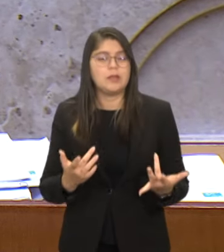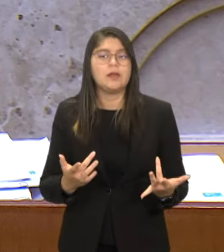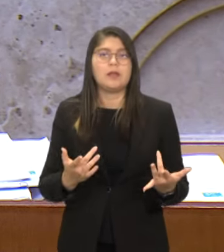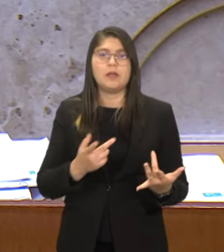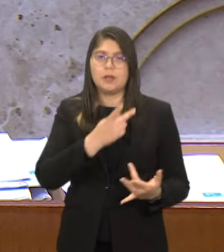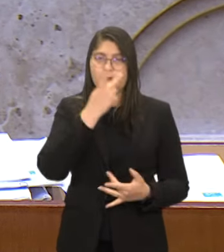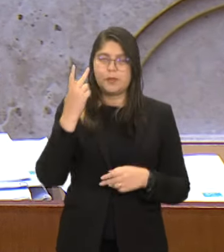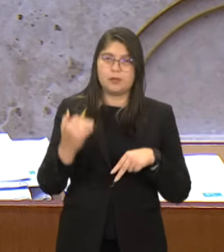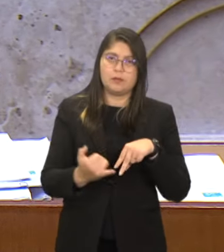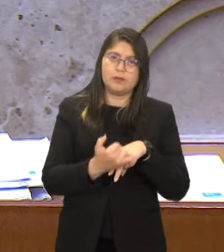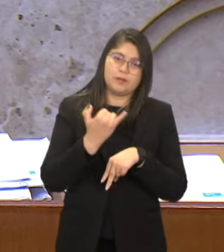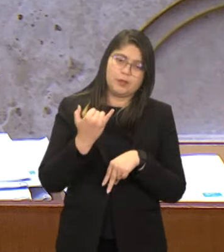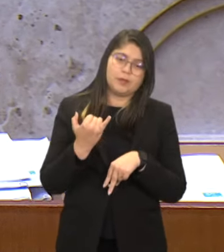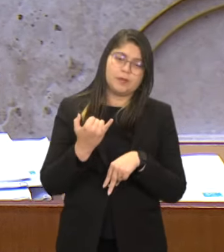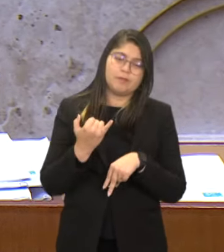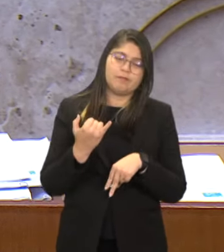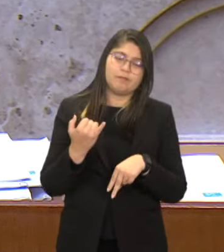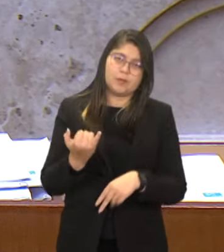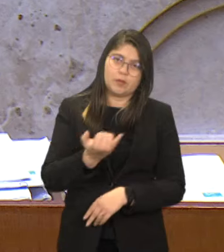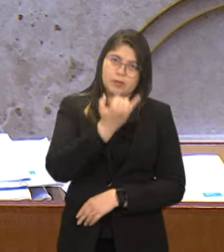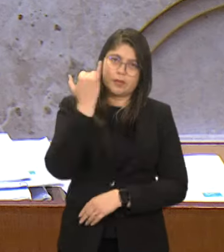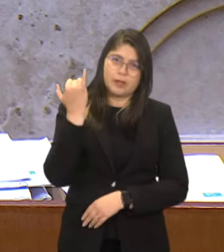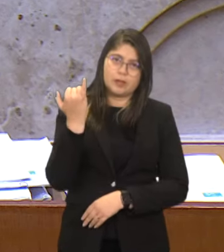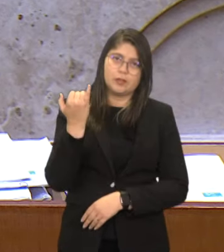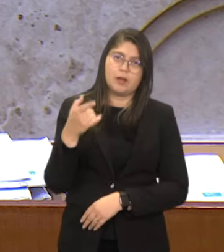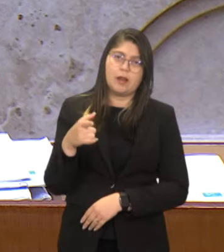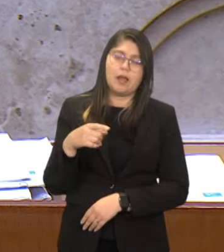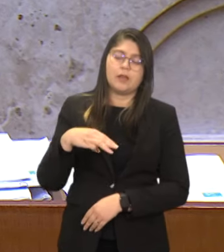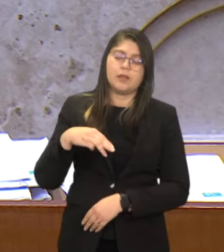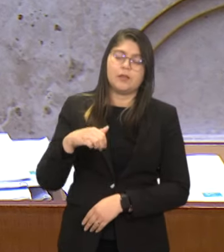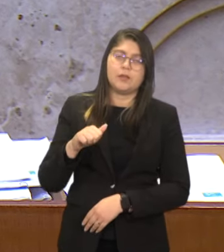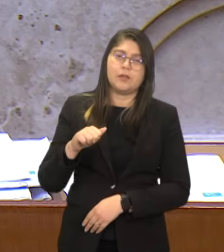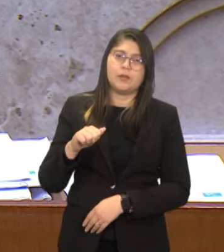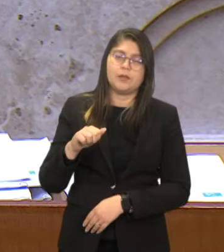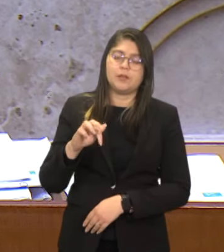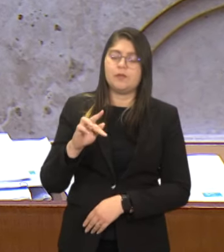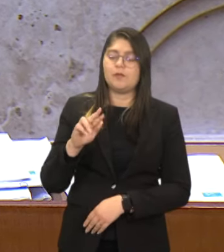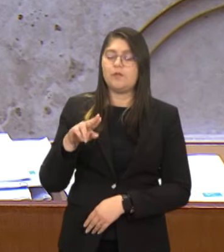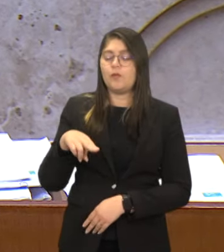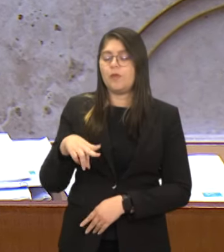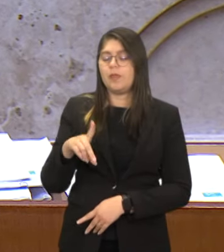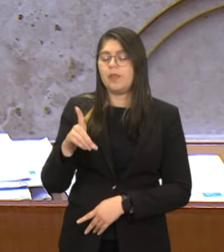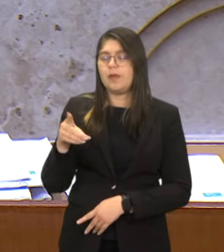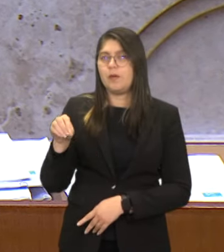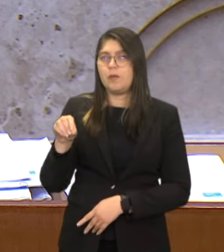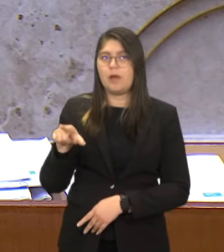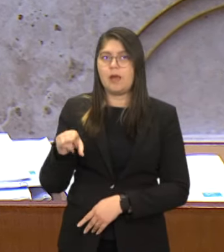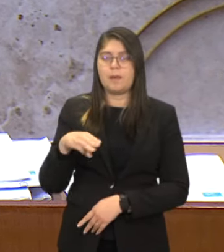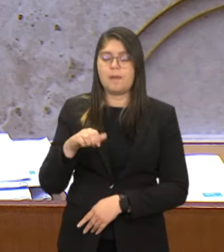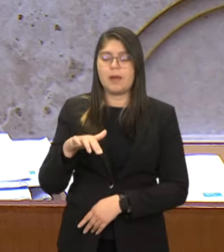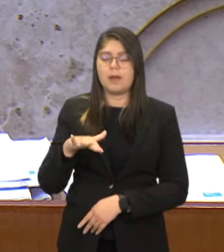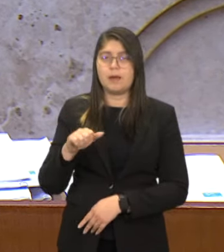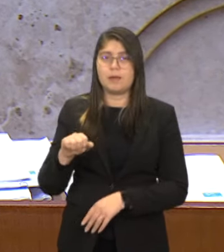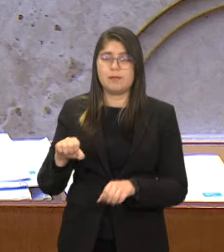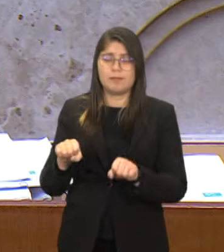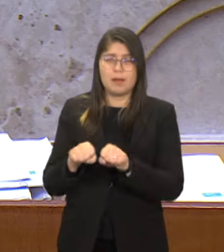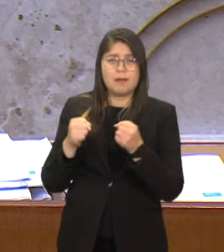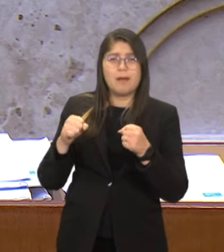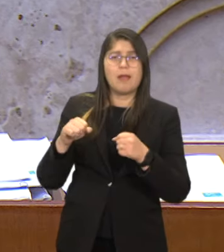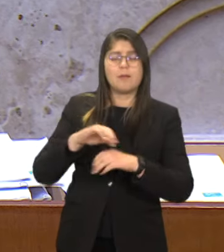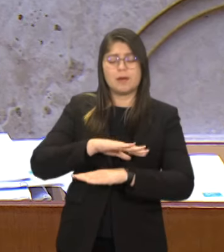vítimas do acidente, do rompimento da barragem do Fundão em Mariana, Minas Gerais, pessoas